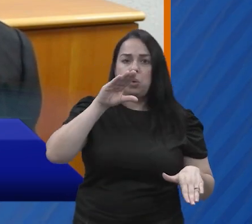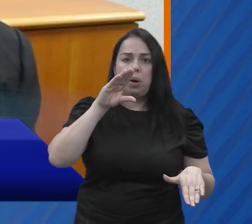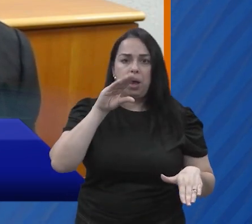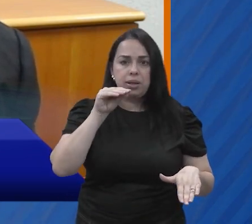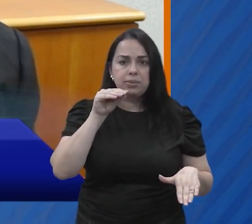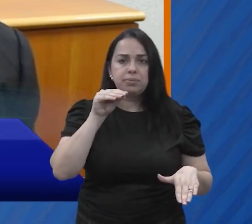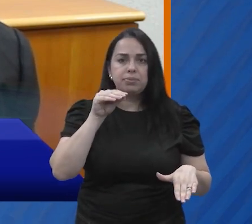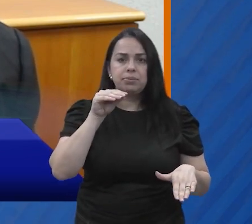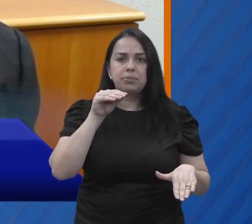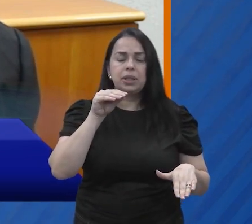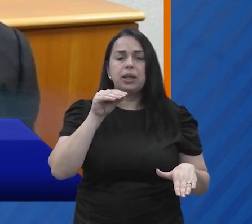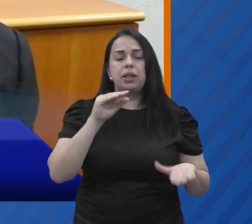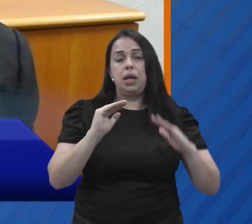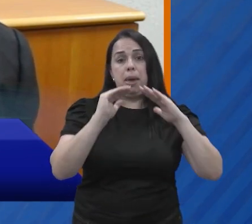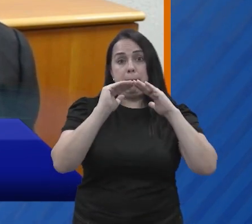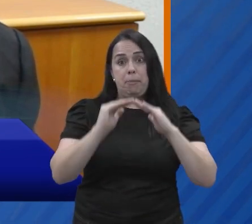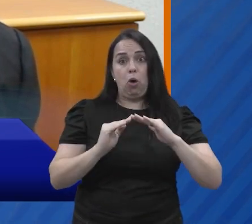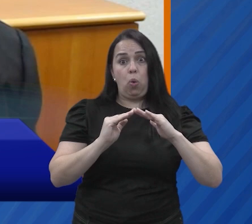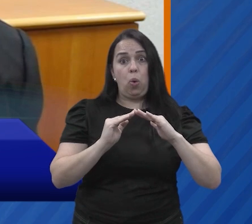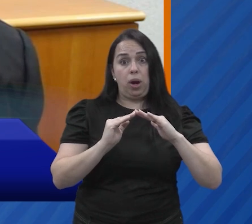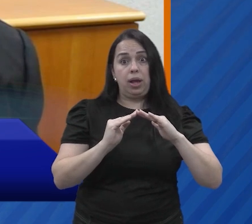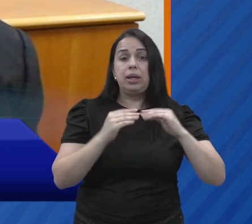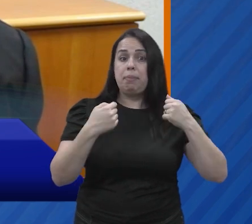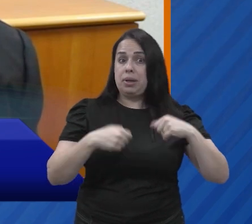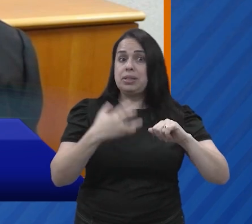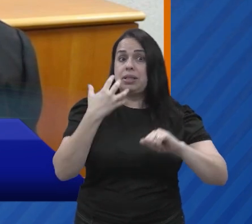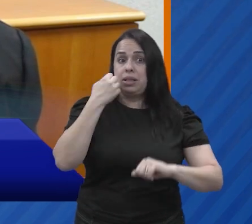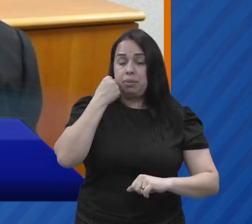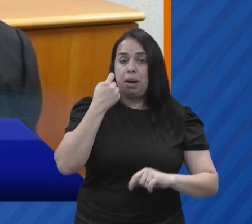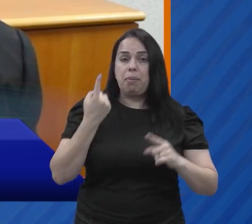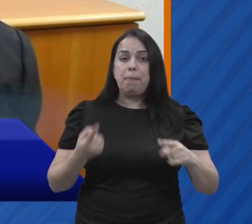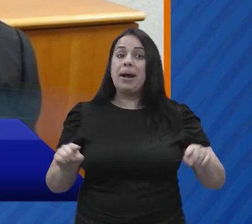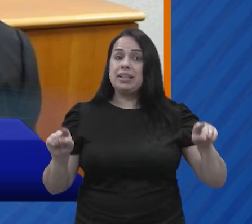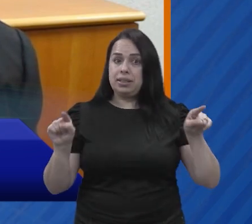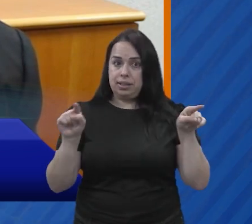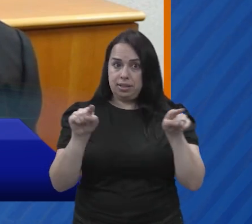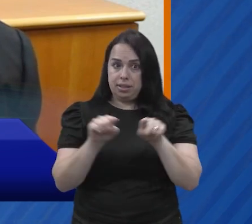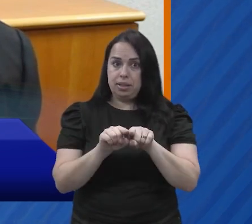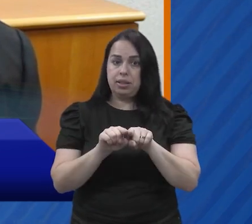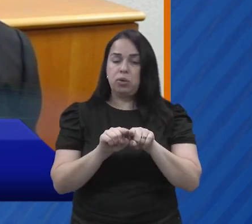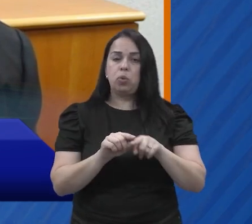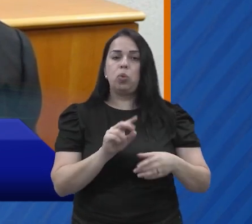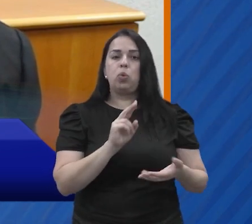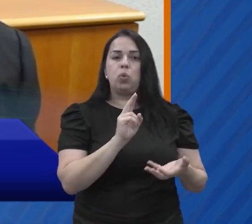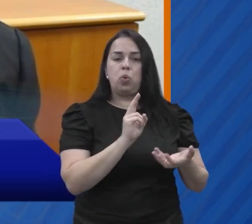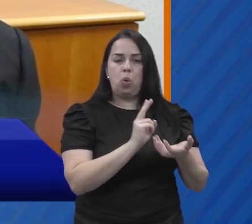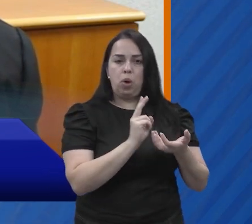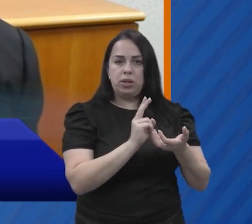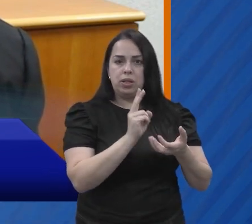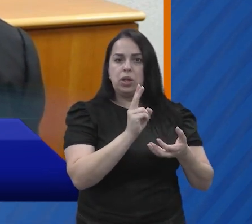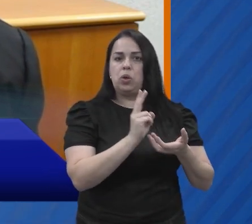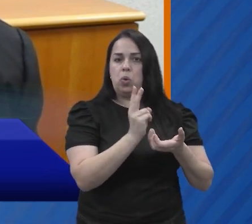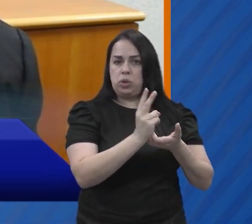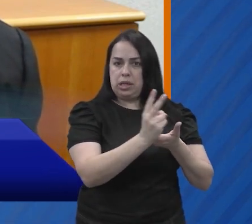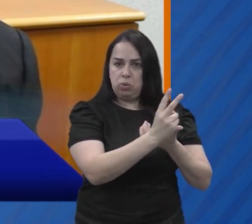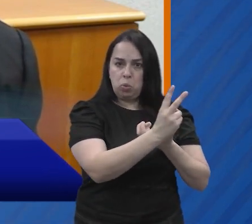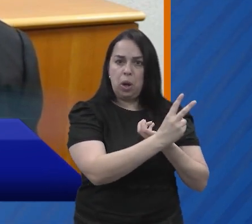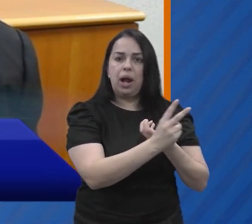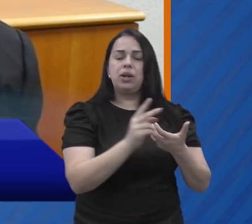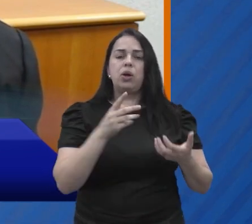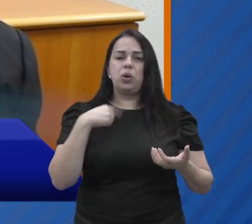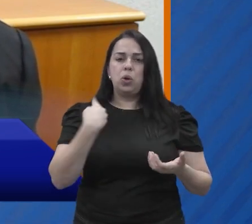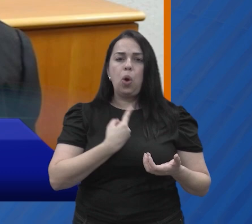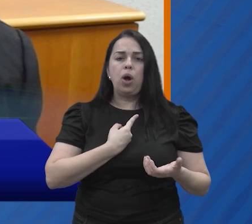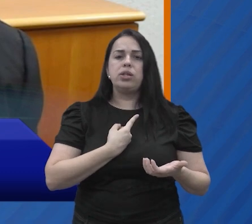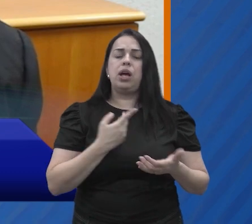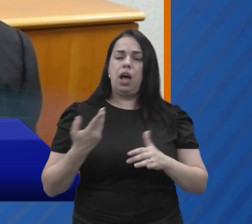estejam em situação de vulnerabilidade social. Além, é claro, de crianças e adolescentes que estejam em abrigos,